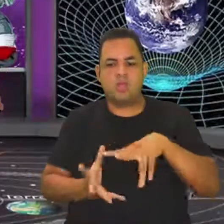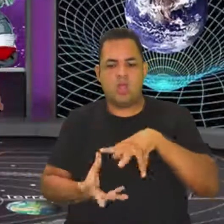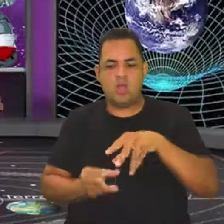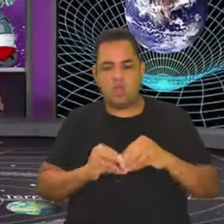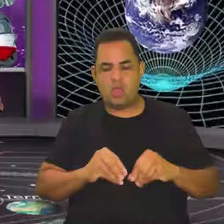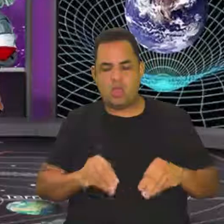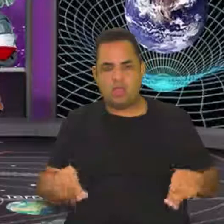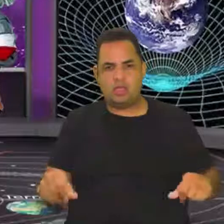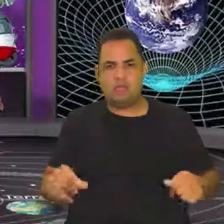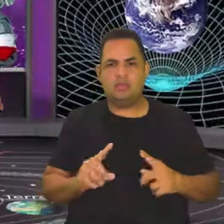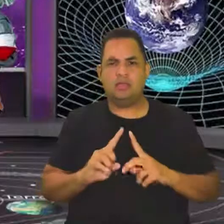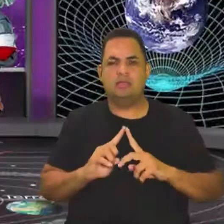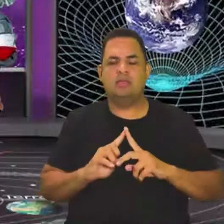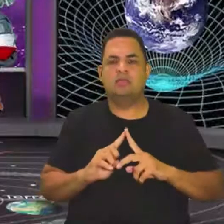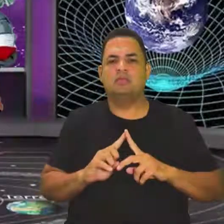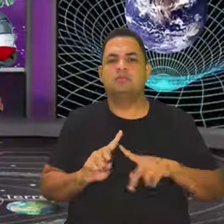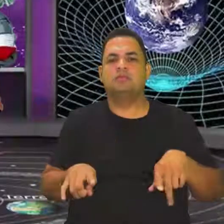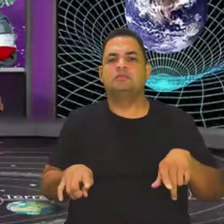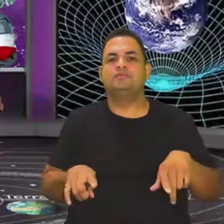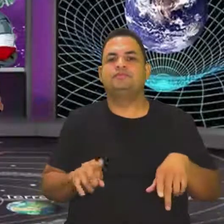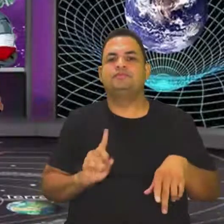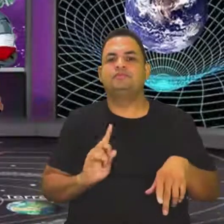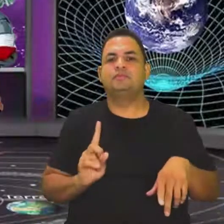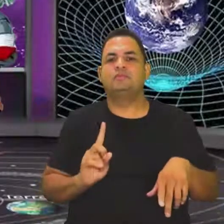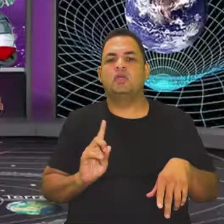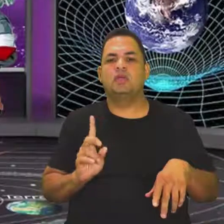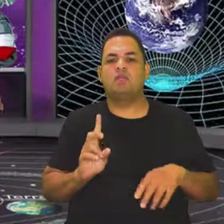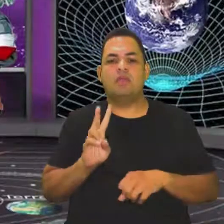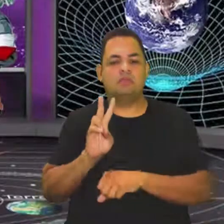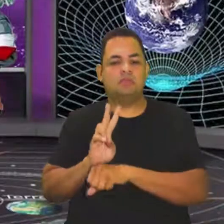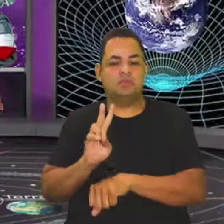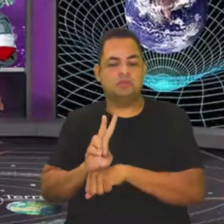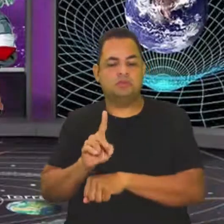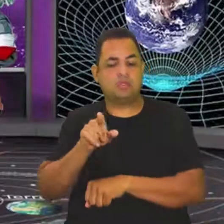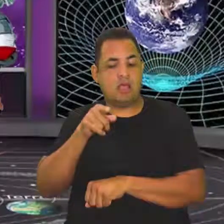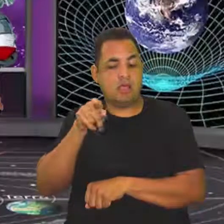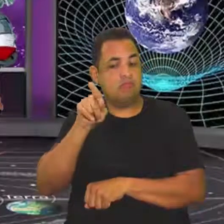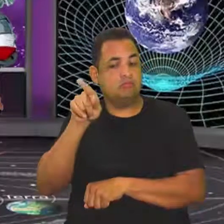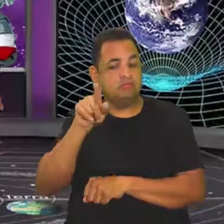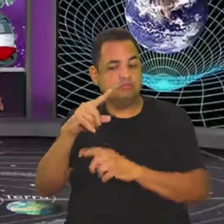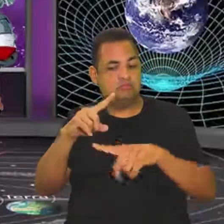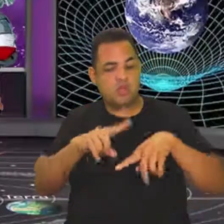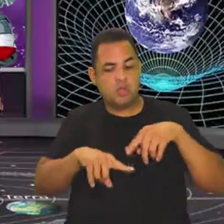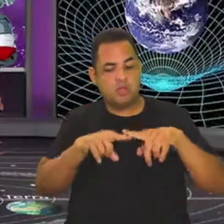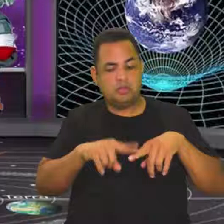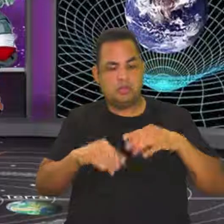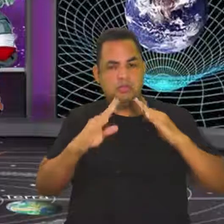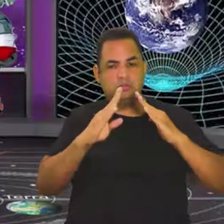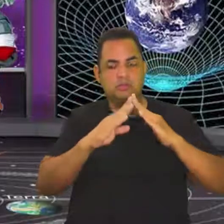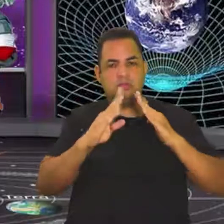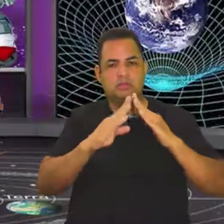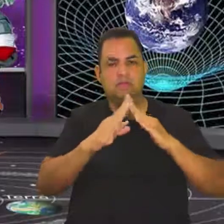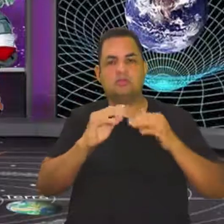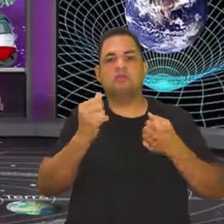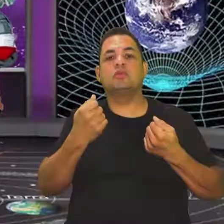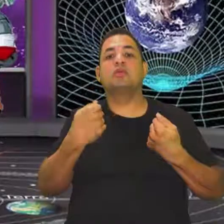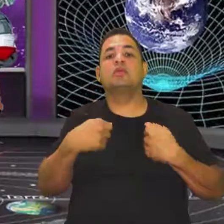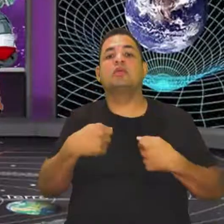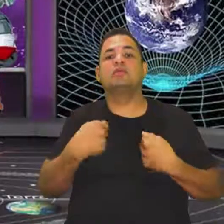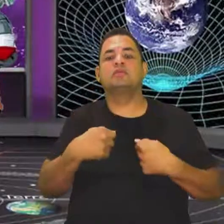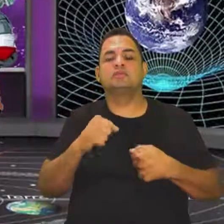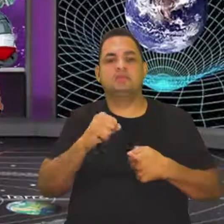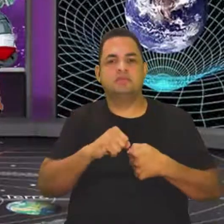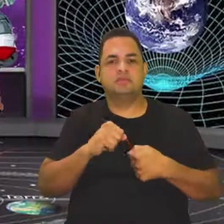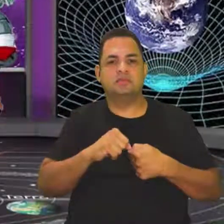numa coisa. Só ali não vai proteger os seus equipamentos. O que geralmente aconselha-se a fazer?